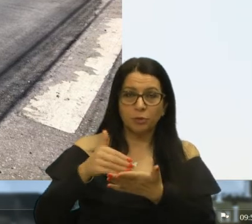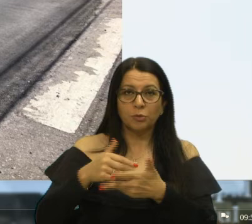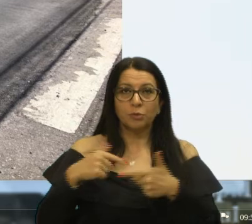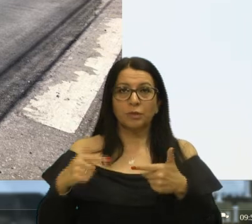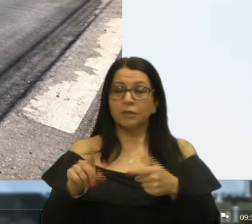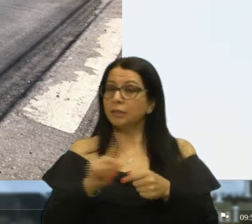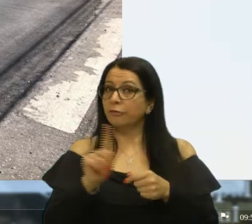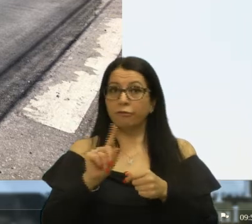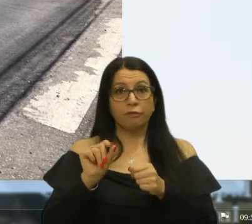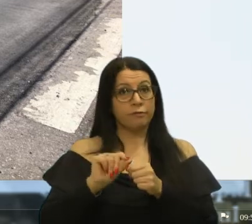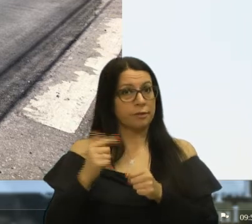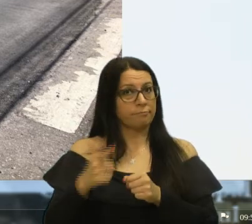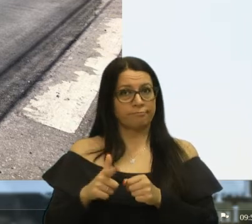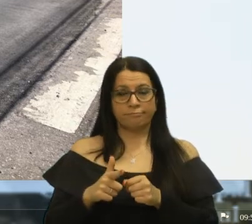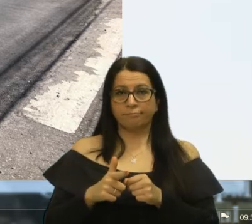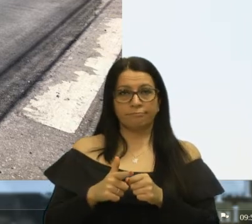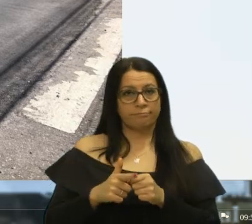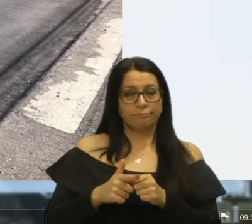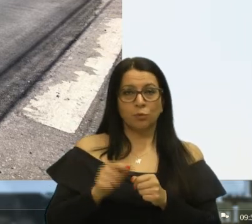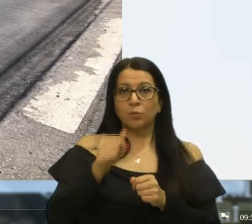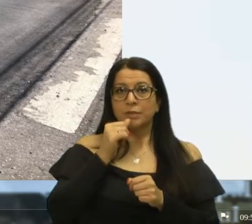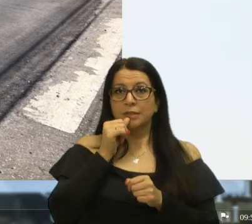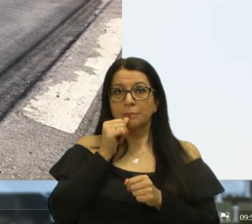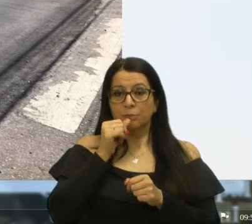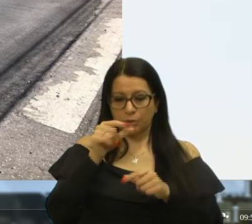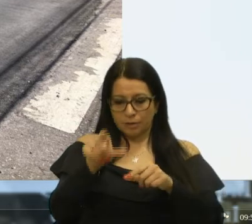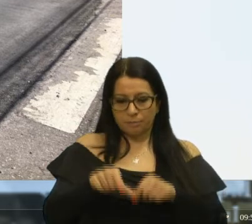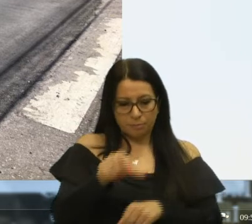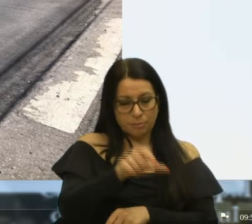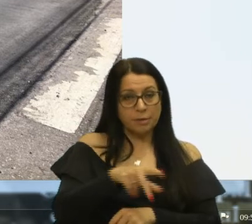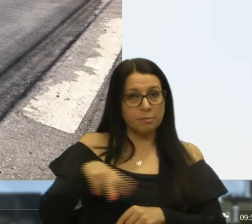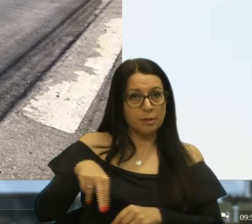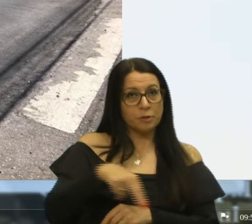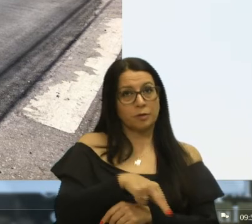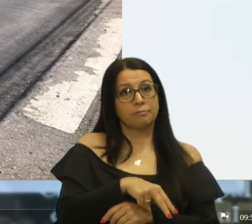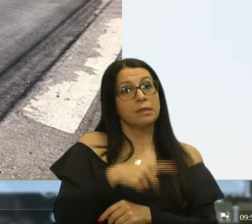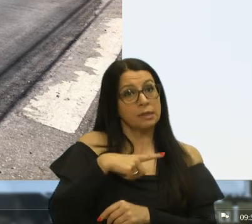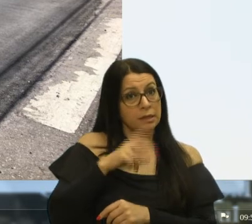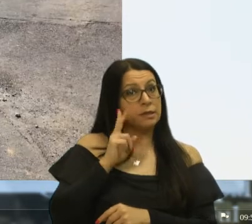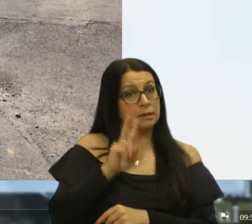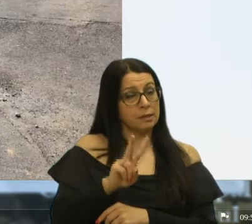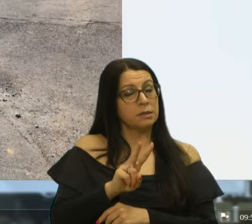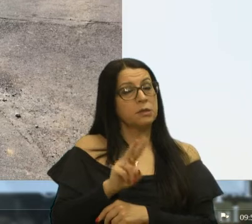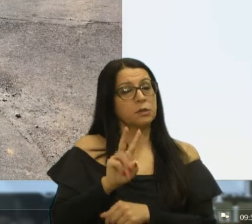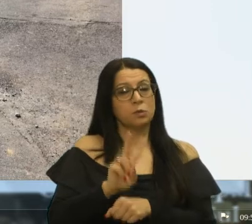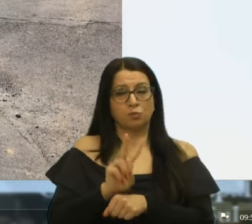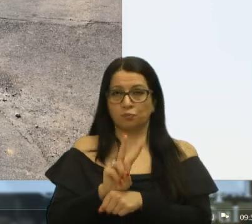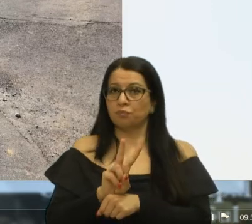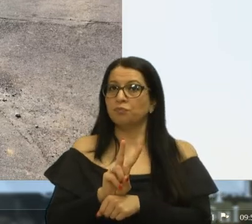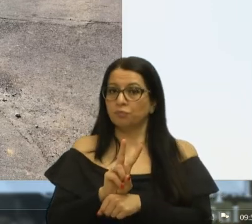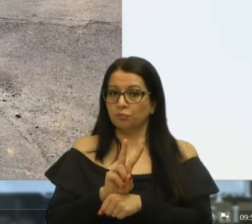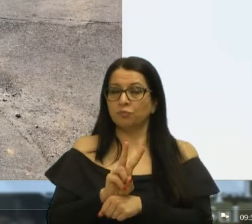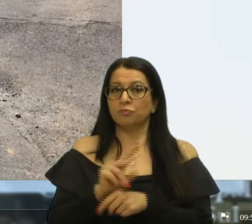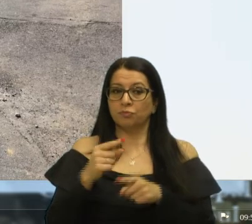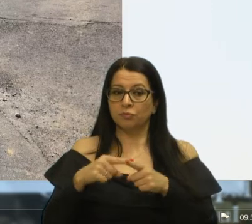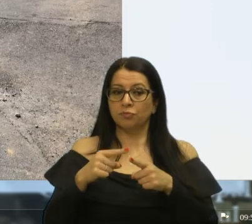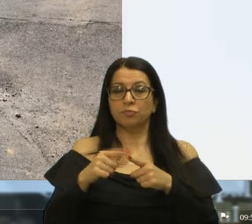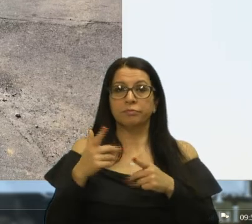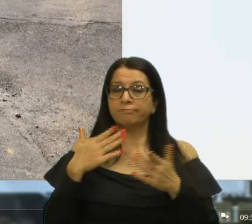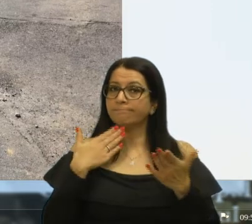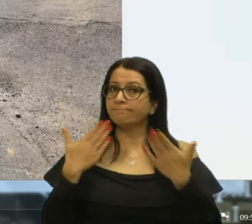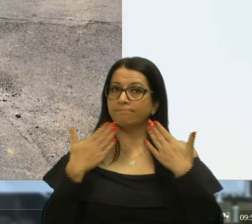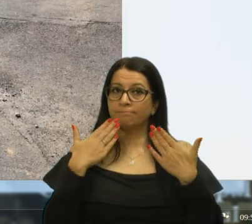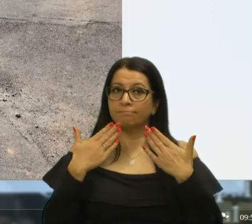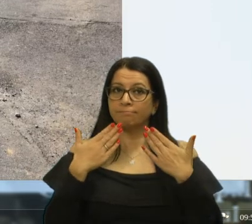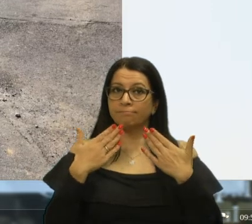não foi refeita, né, a sinalização, por exemplo, da faixa de pedestres. Então, a gente tem que ter esse cuidado, porque, sem dúvida, a